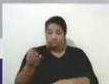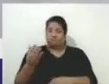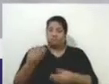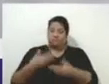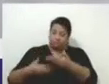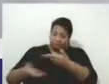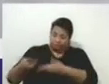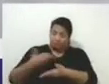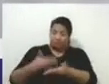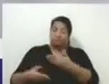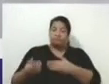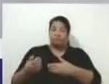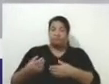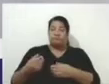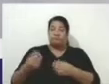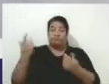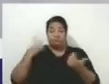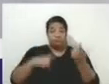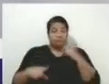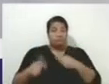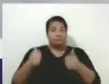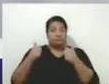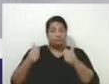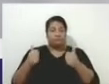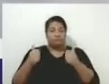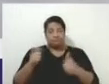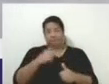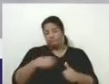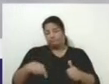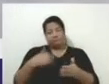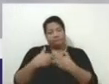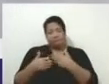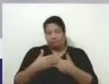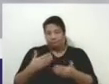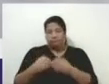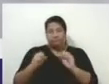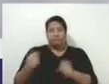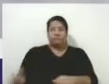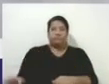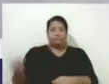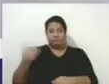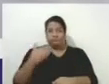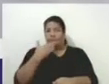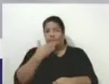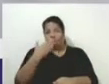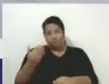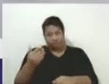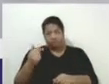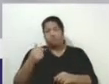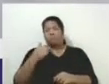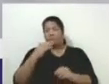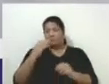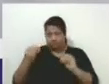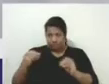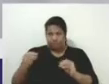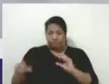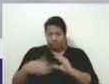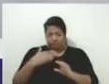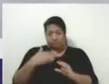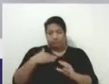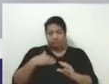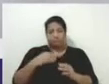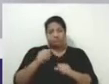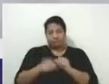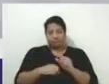sucesso para vocês, estamos aqui à disposição. Se quiser mandar uns requerimentinhos, a gente transforme pedidos aqui, fique à